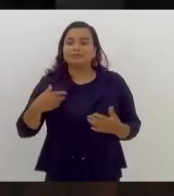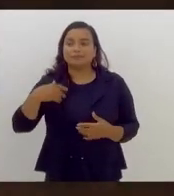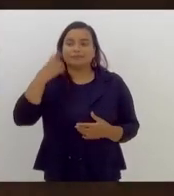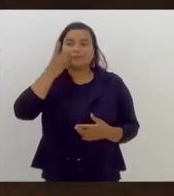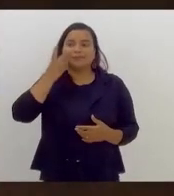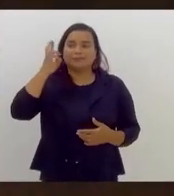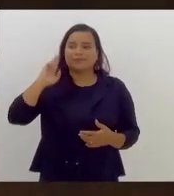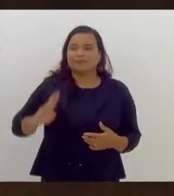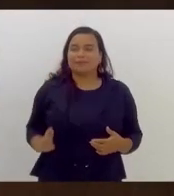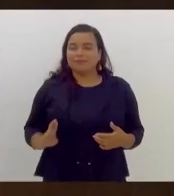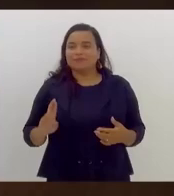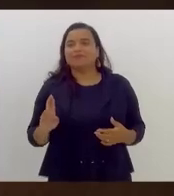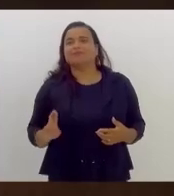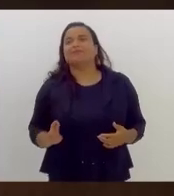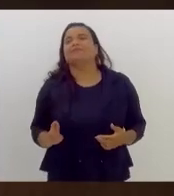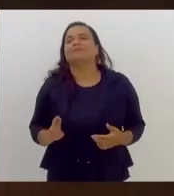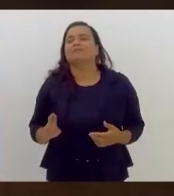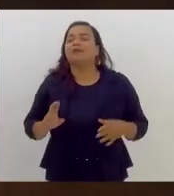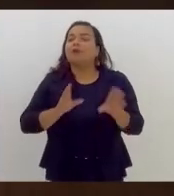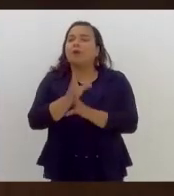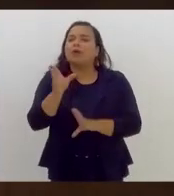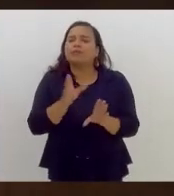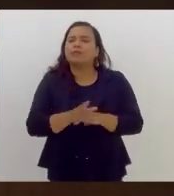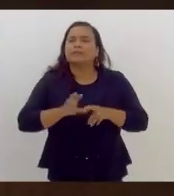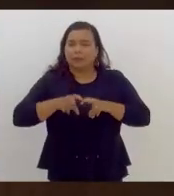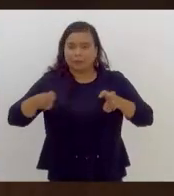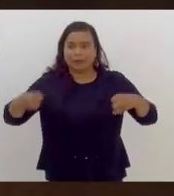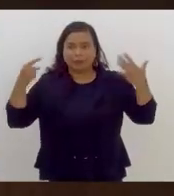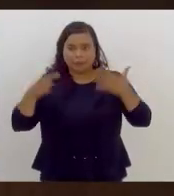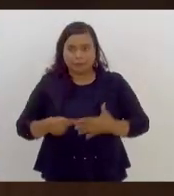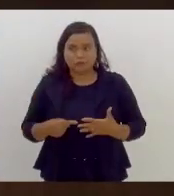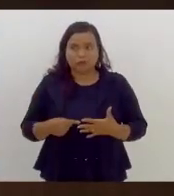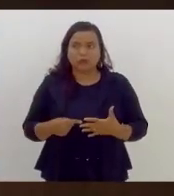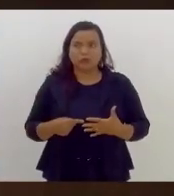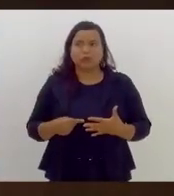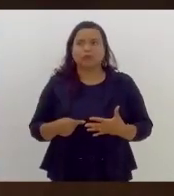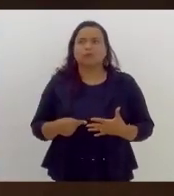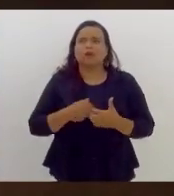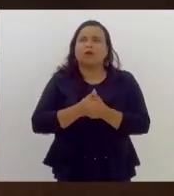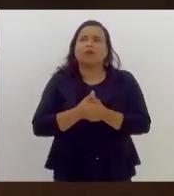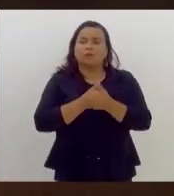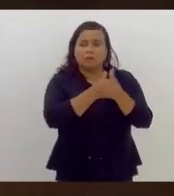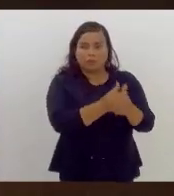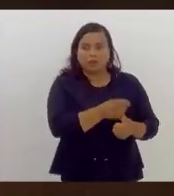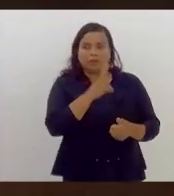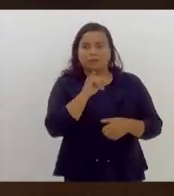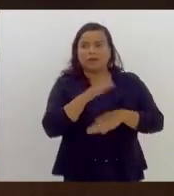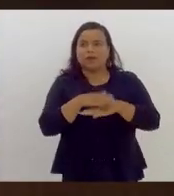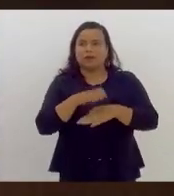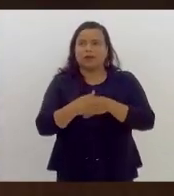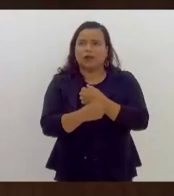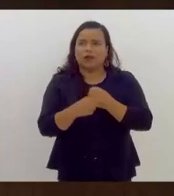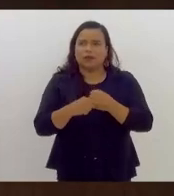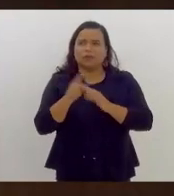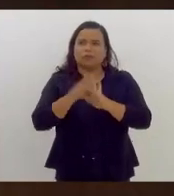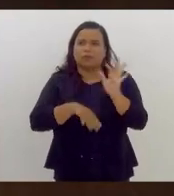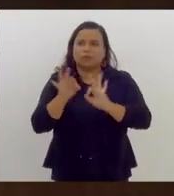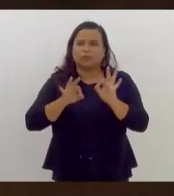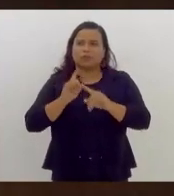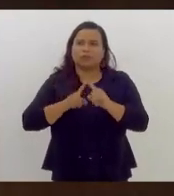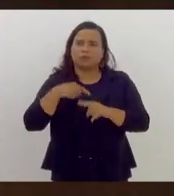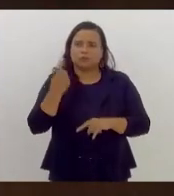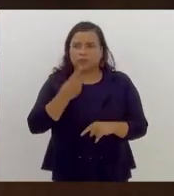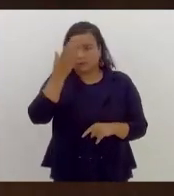Souza. Senhor presidente, só para orientar a bancada do PSOL, que vai acompanhar os autores do projeto, porque